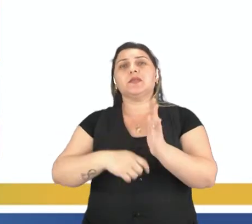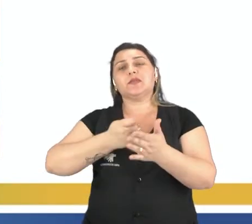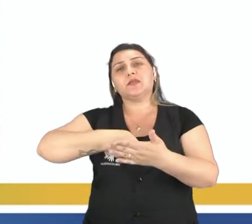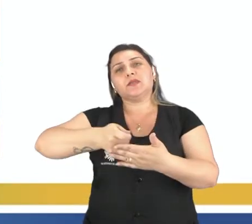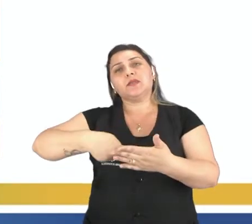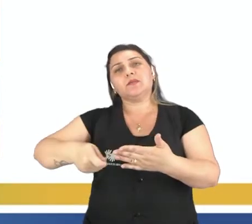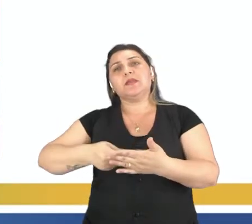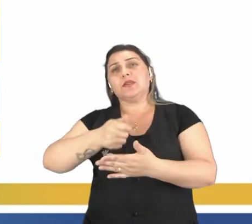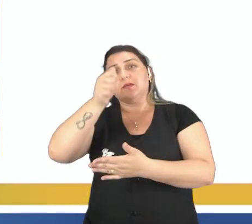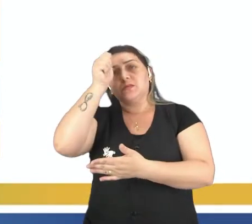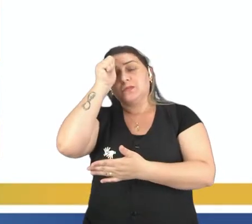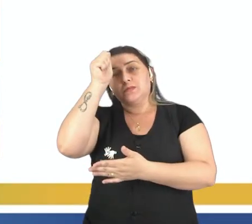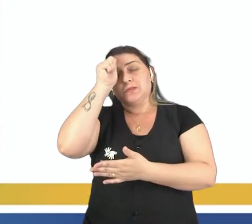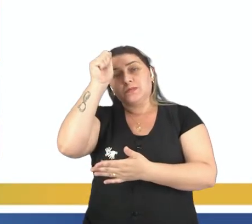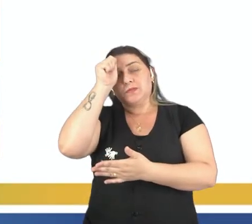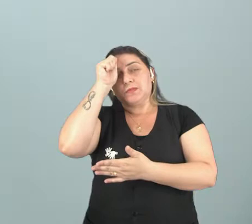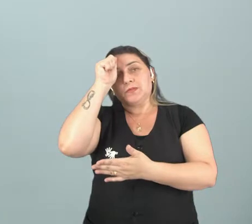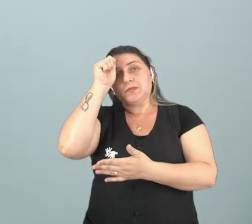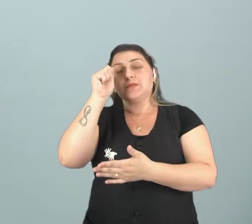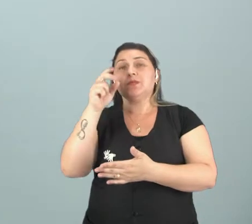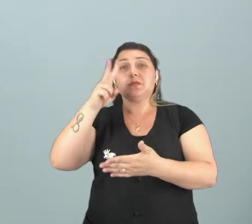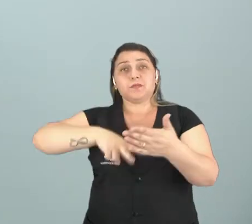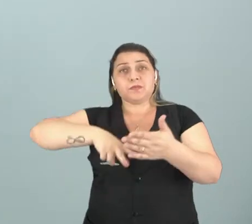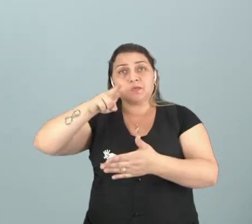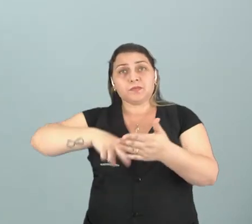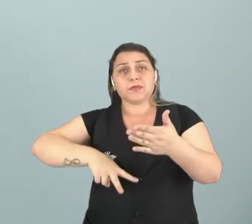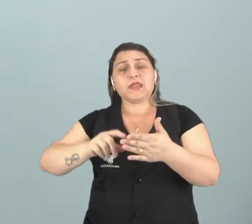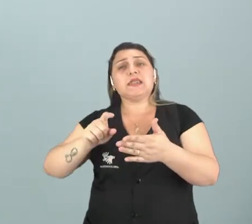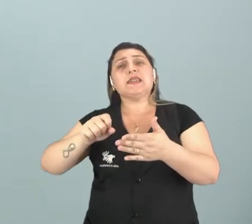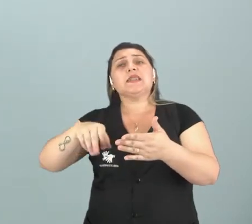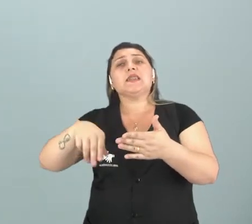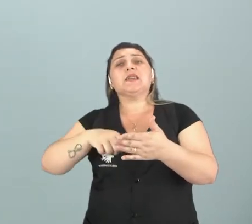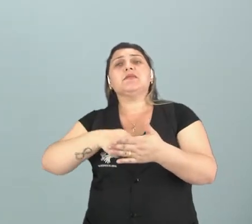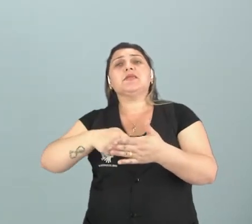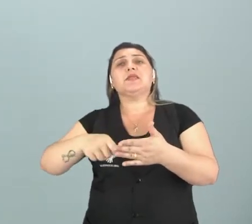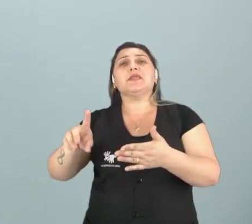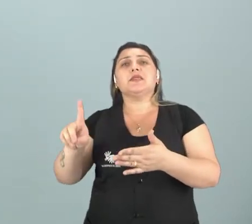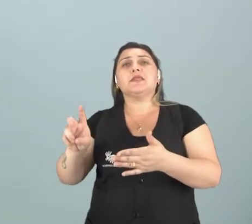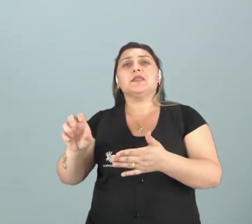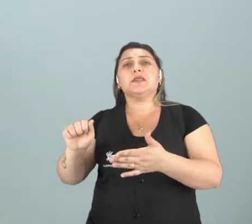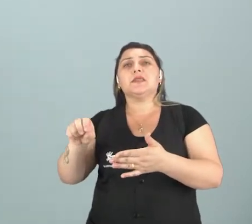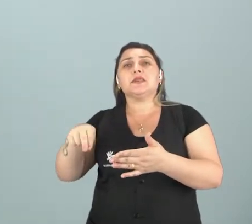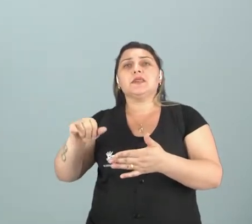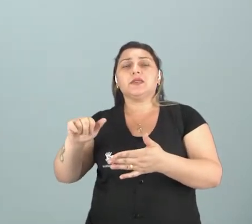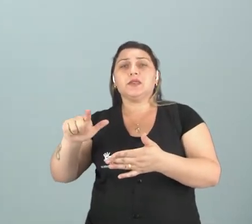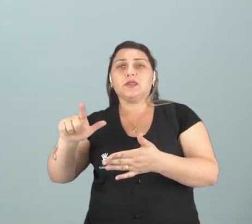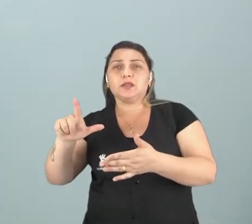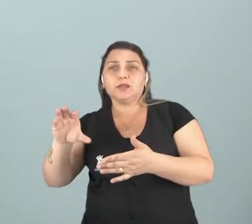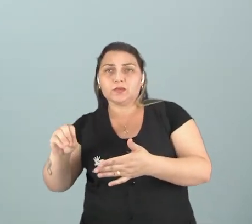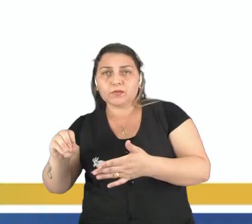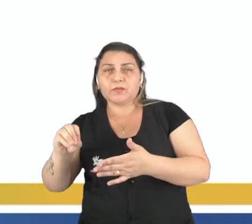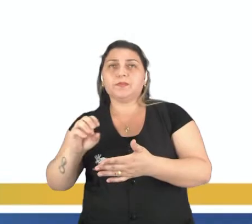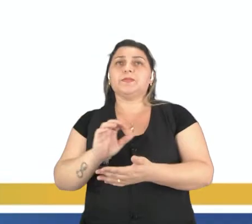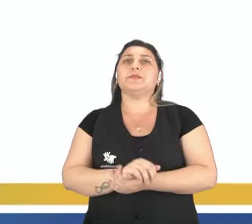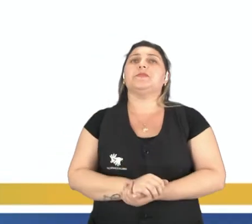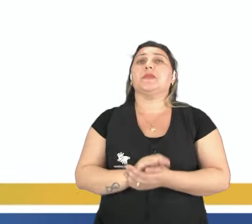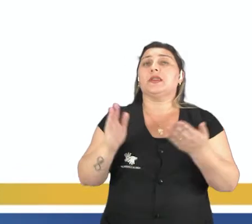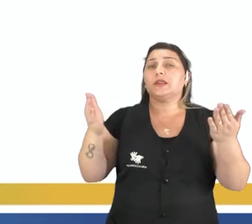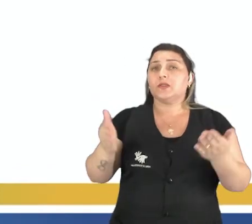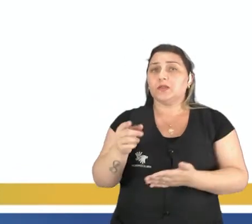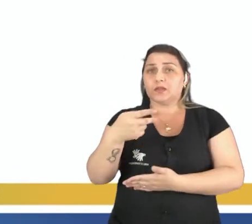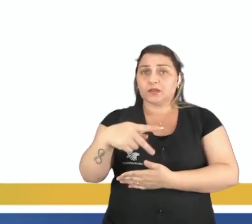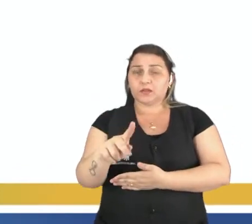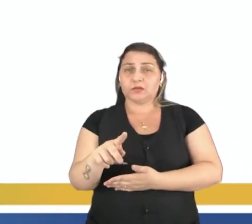pelo autor. No caso desse trecho que nós lemos, quem escreveu foi Danilo Moliterno. Vamos lá, agora é